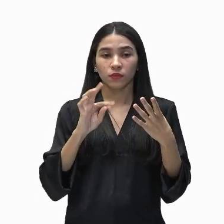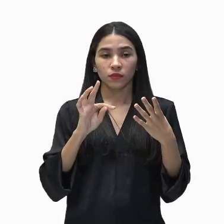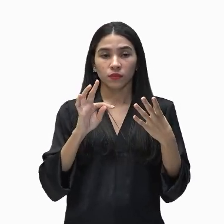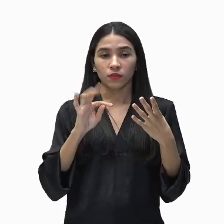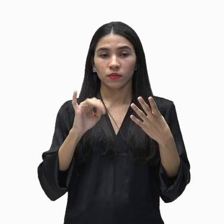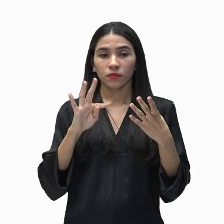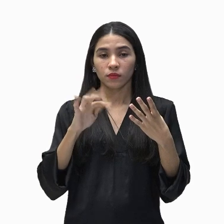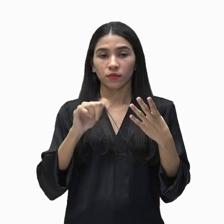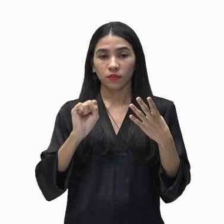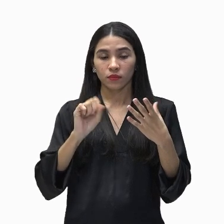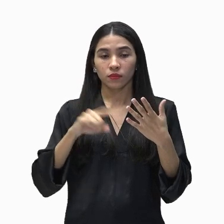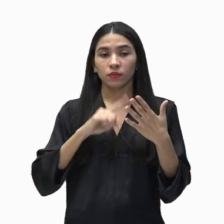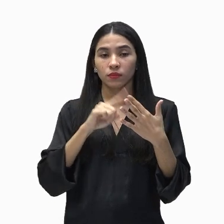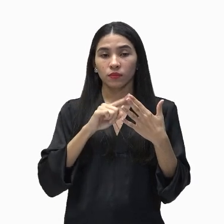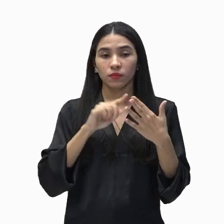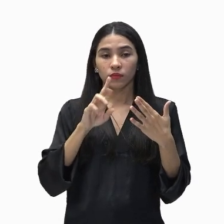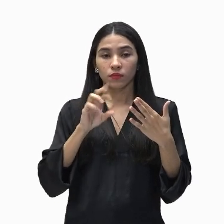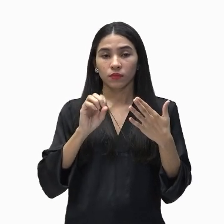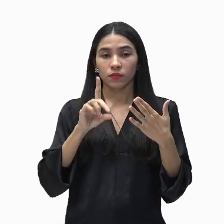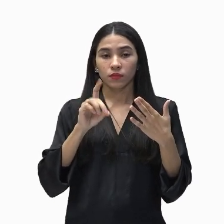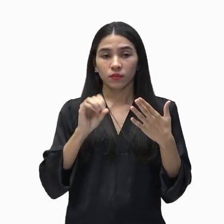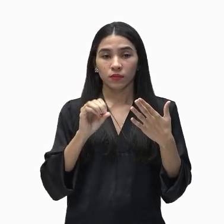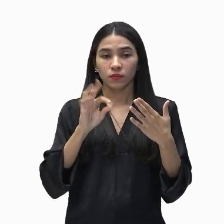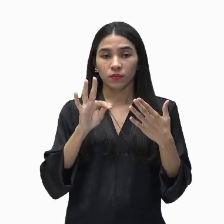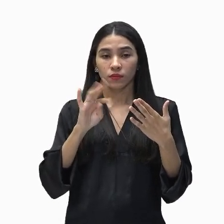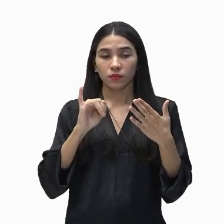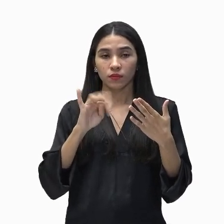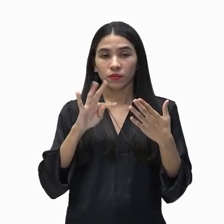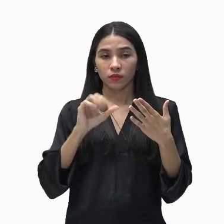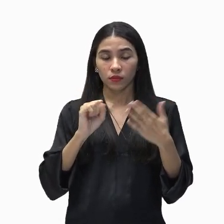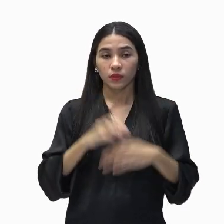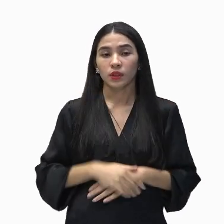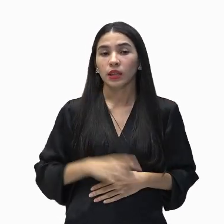característica de serem unicelulares,